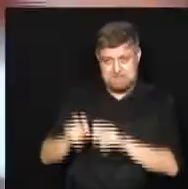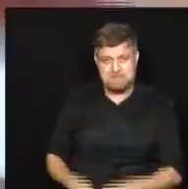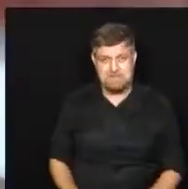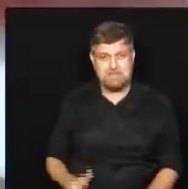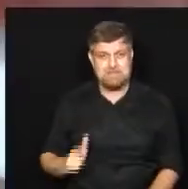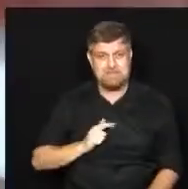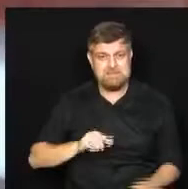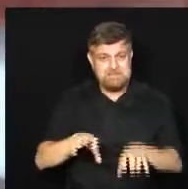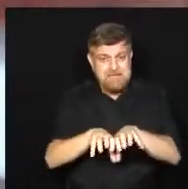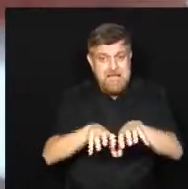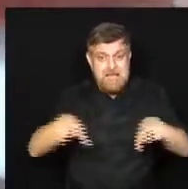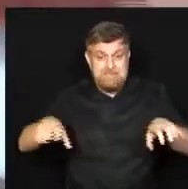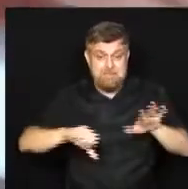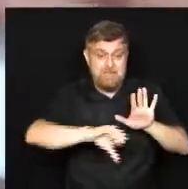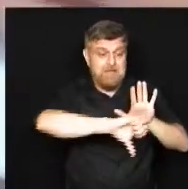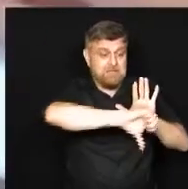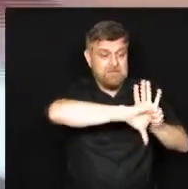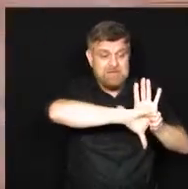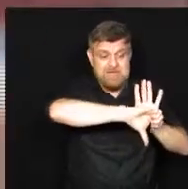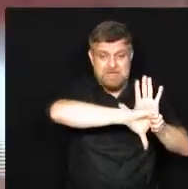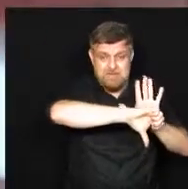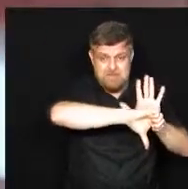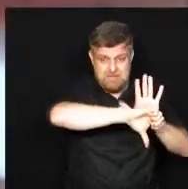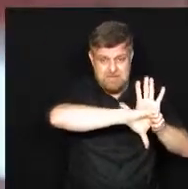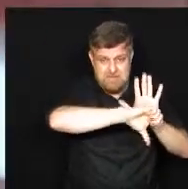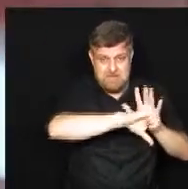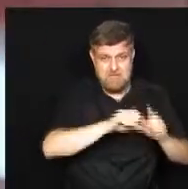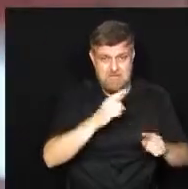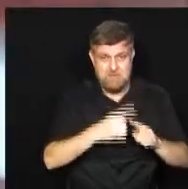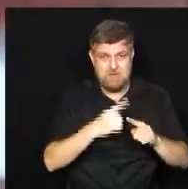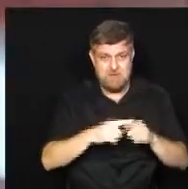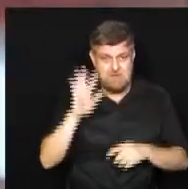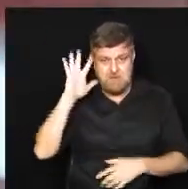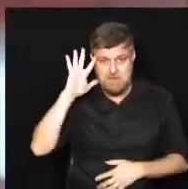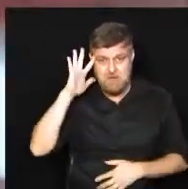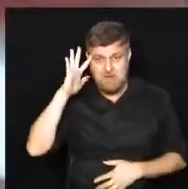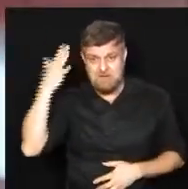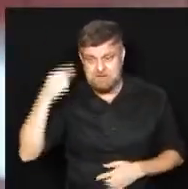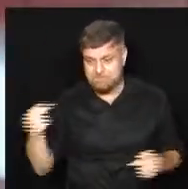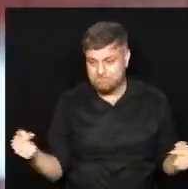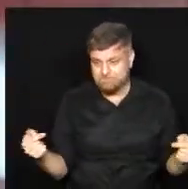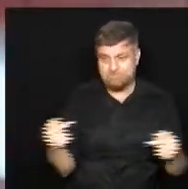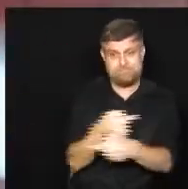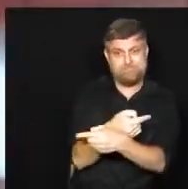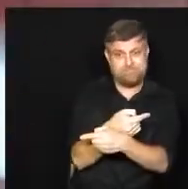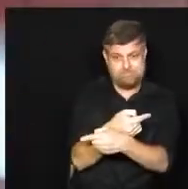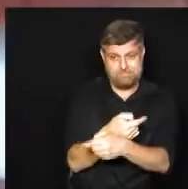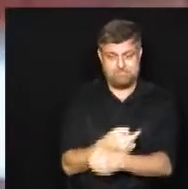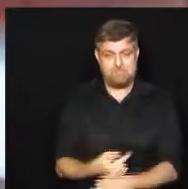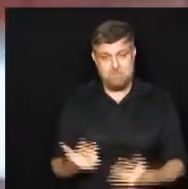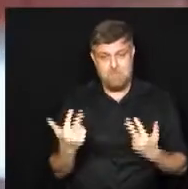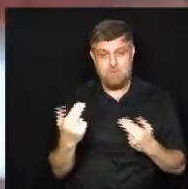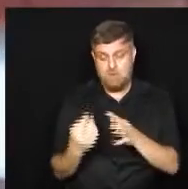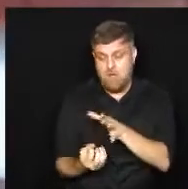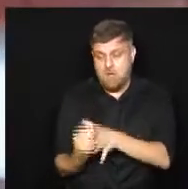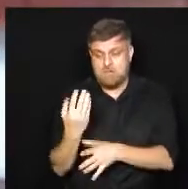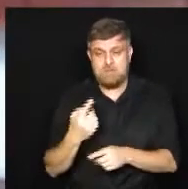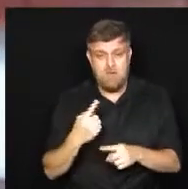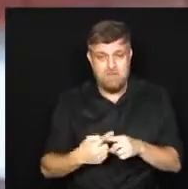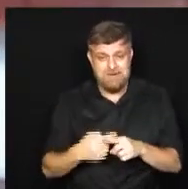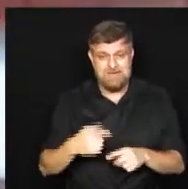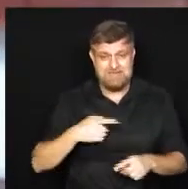articuladas com as questões criminais, para que a gente não tenha uma decisão contraditória tal como essa, né? Para que